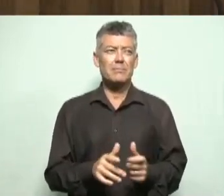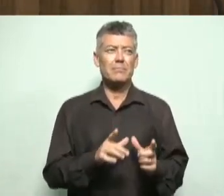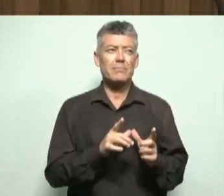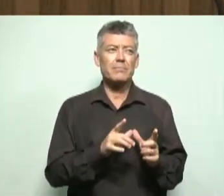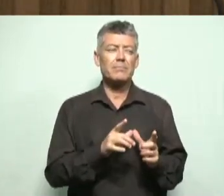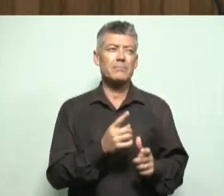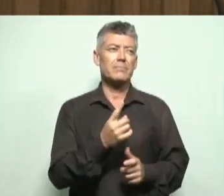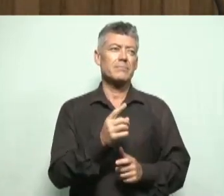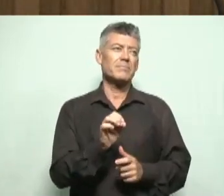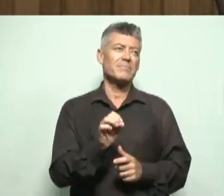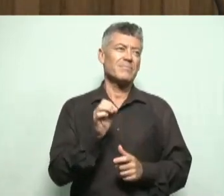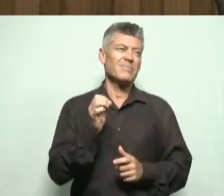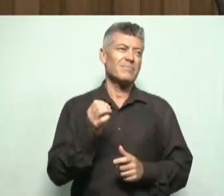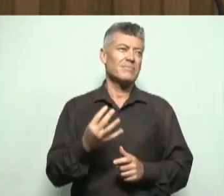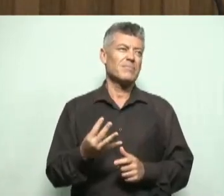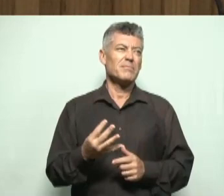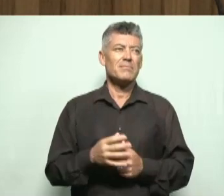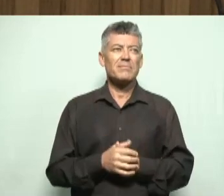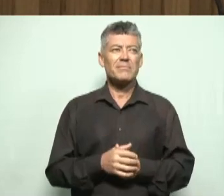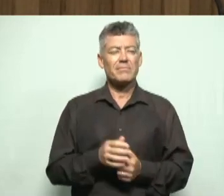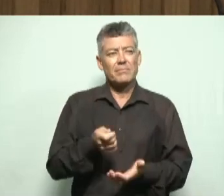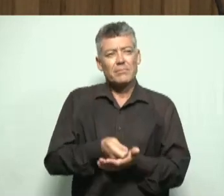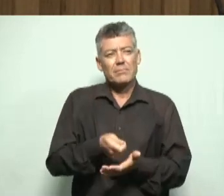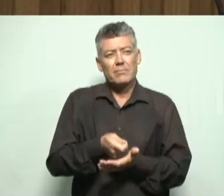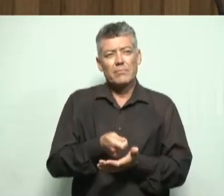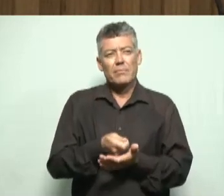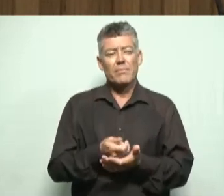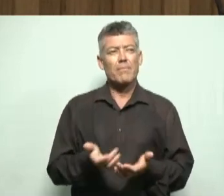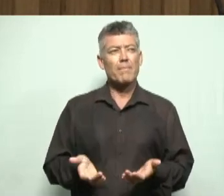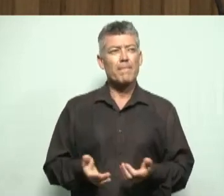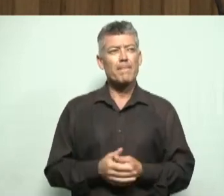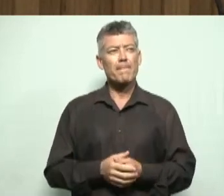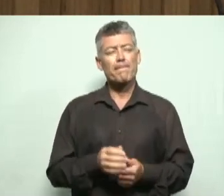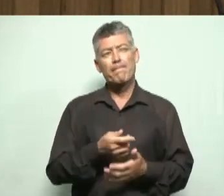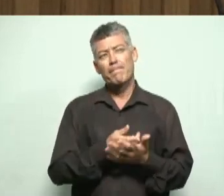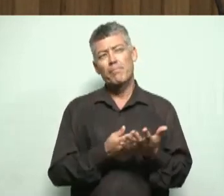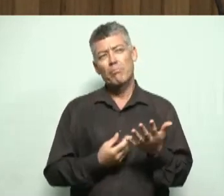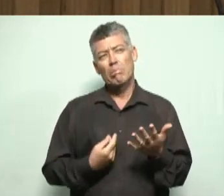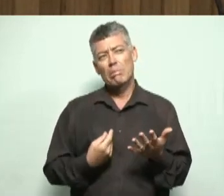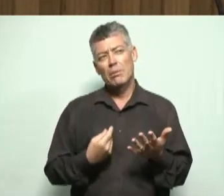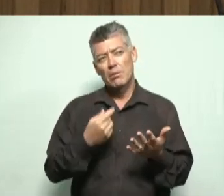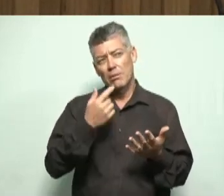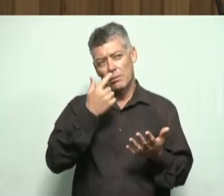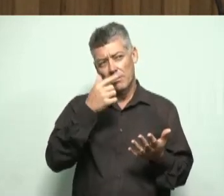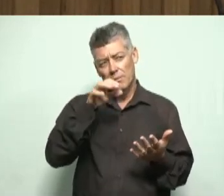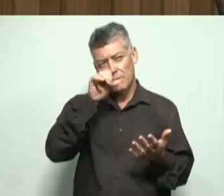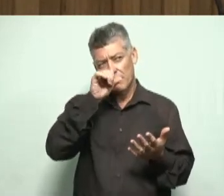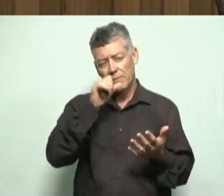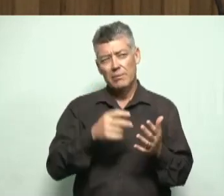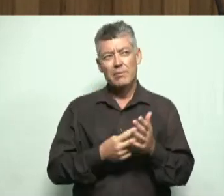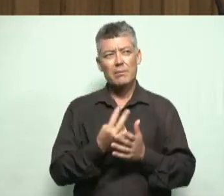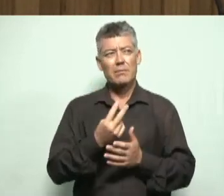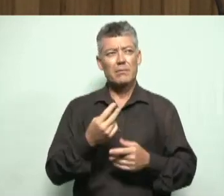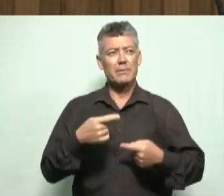Lei 104-2020 dispõe sobre a obrigatoriedade de realizar o monitoramento da qualidade do ar e da Outras Providências. Segunda discussão,